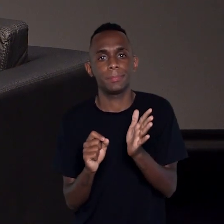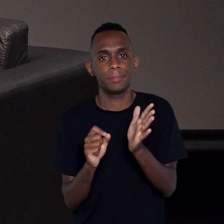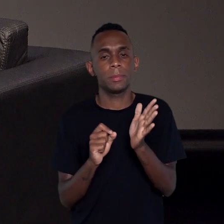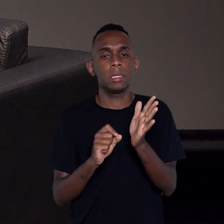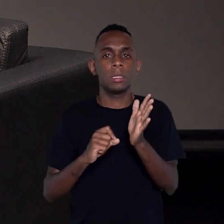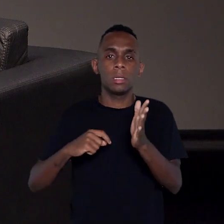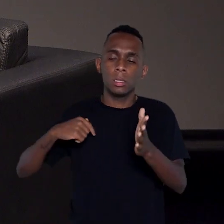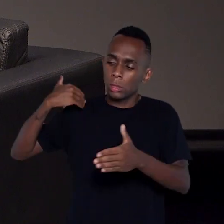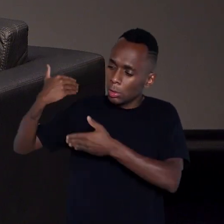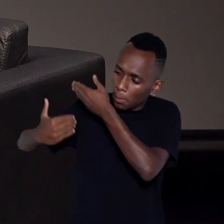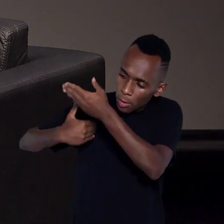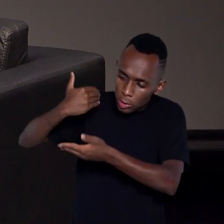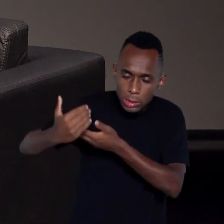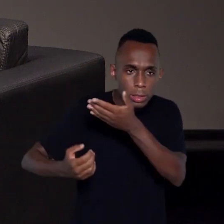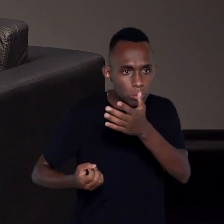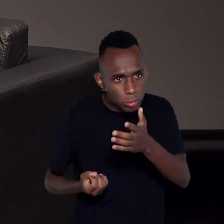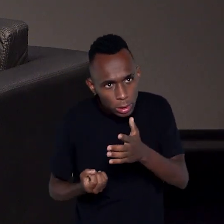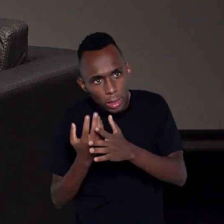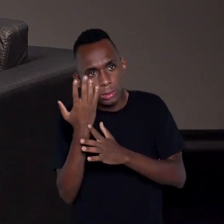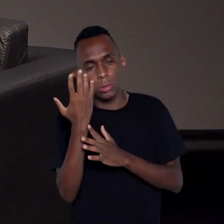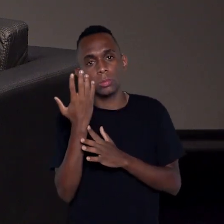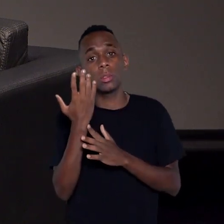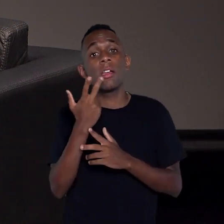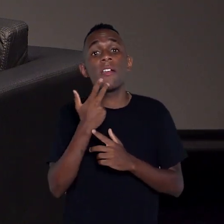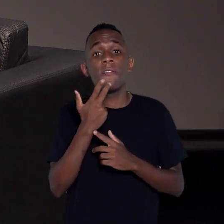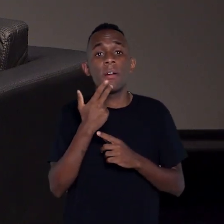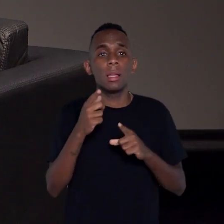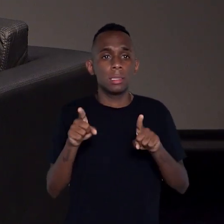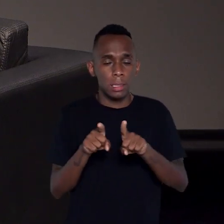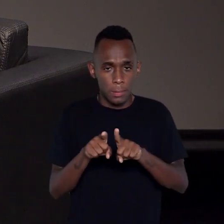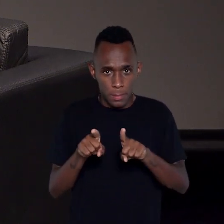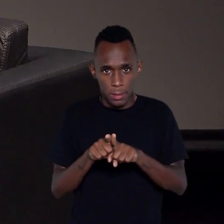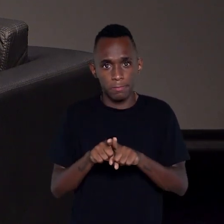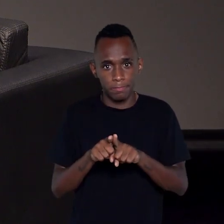do seu processo de criação, né? E ela